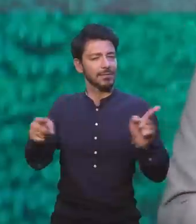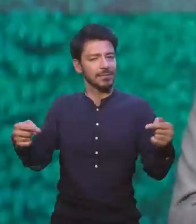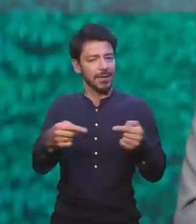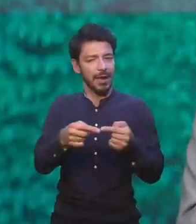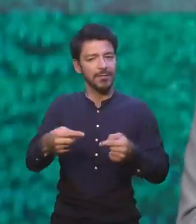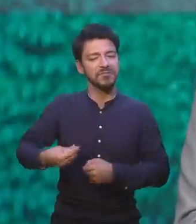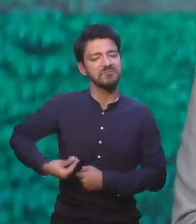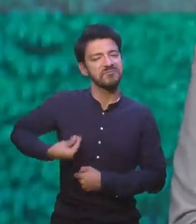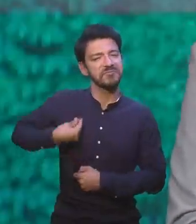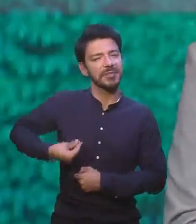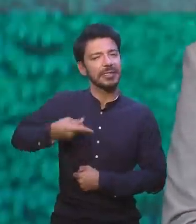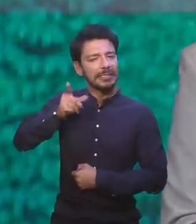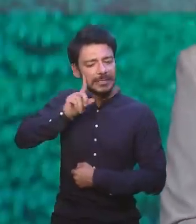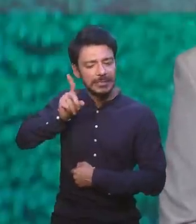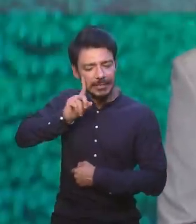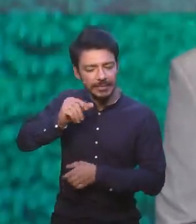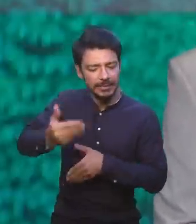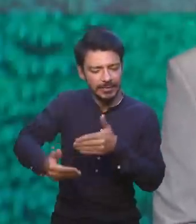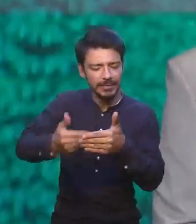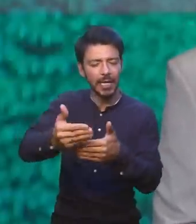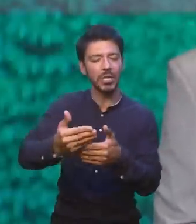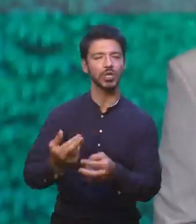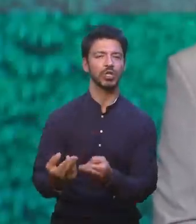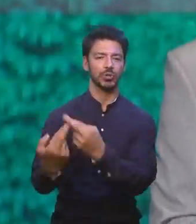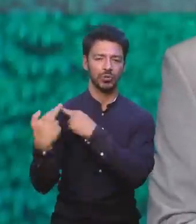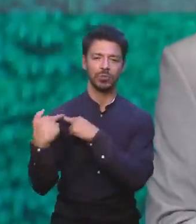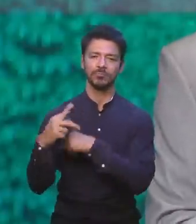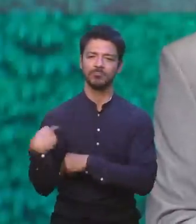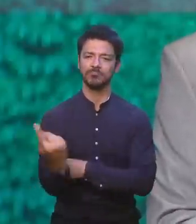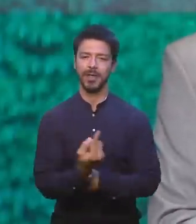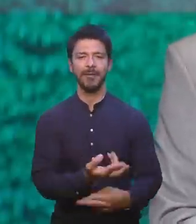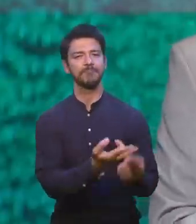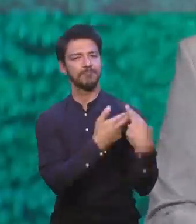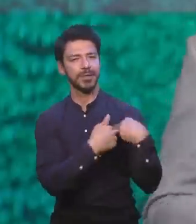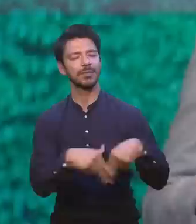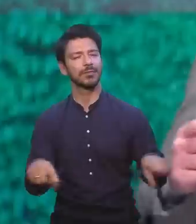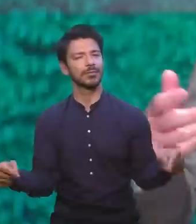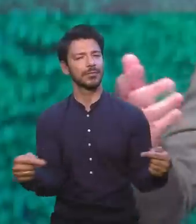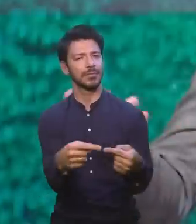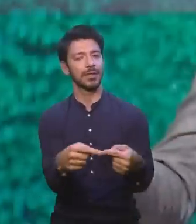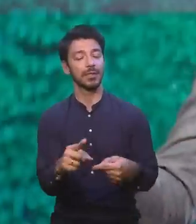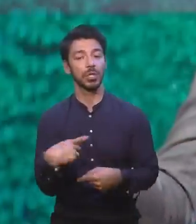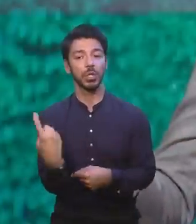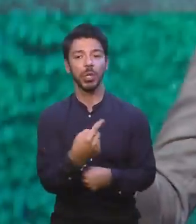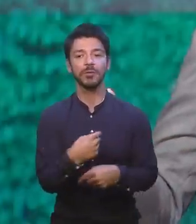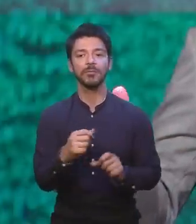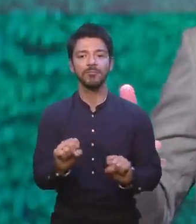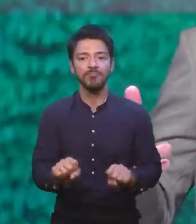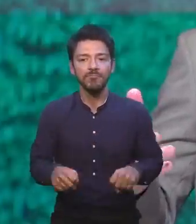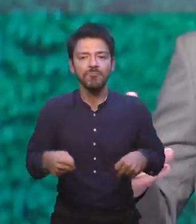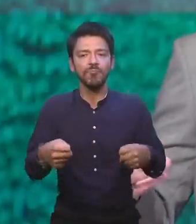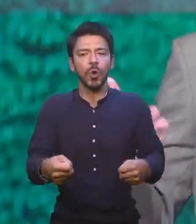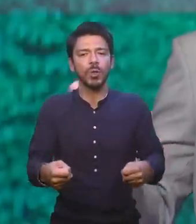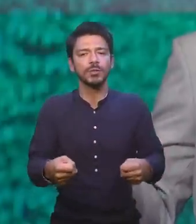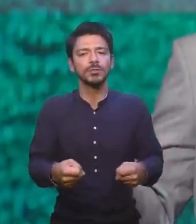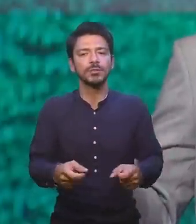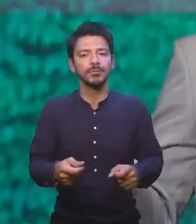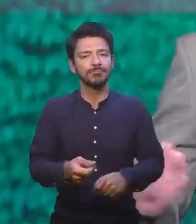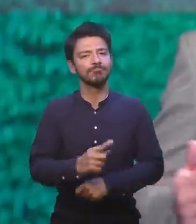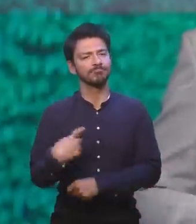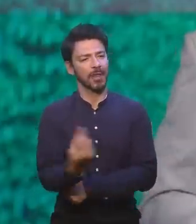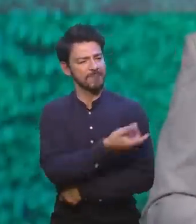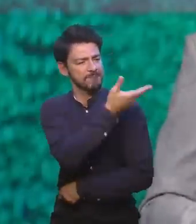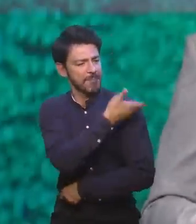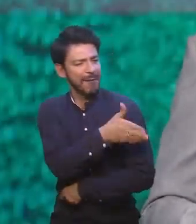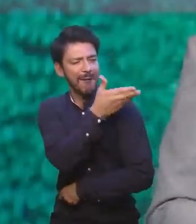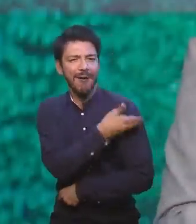das tarefas espíritas, que deveremos manter com responsabilidade, que também vão nos fortalecendo e nos preparando